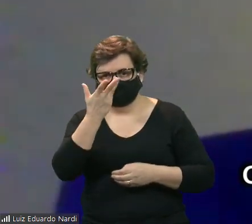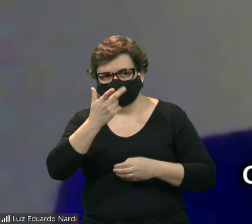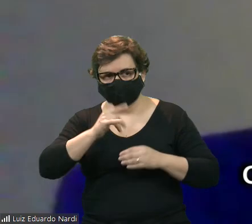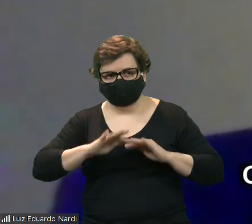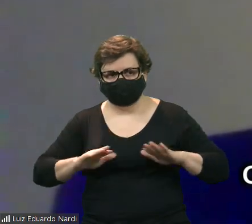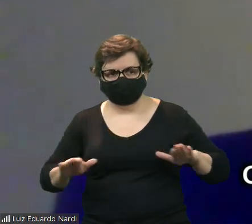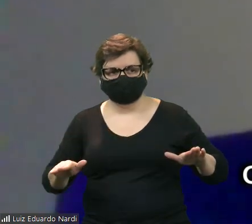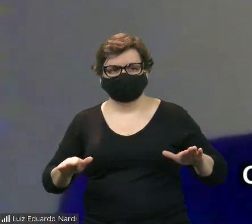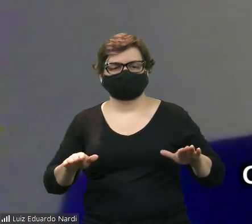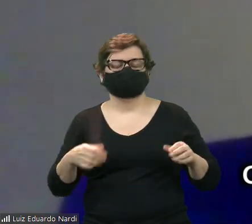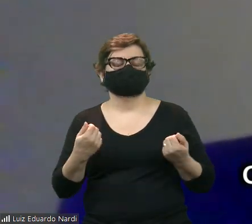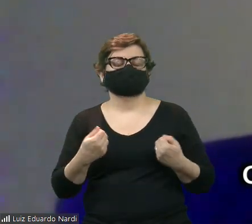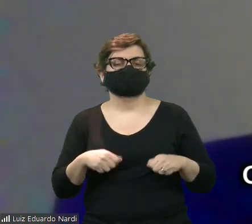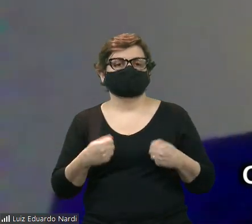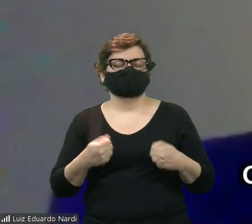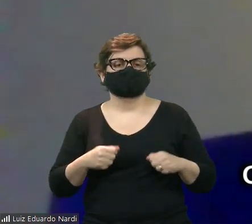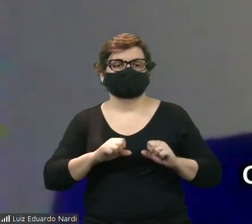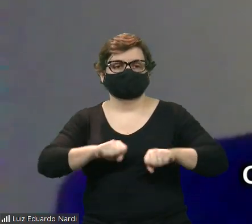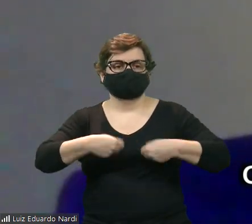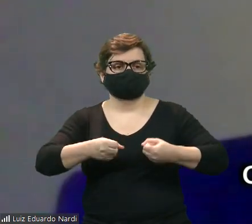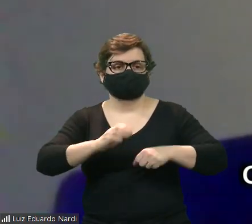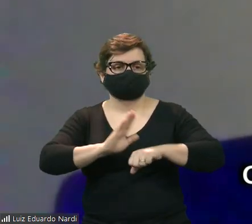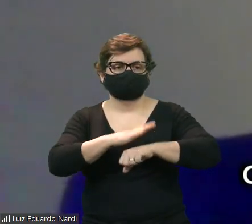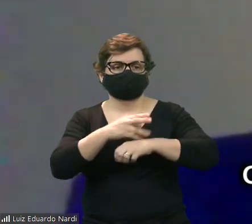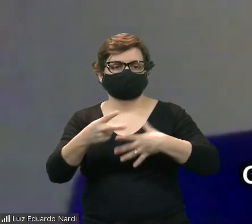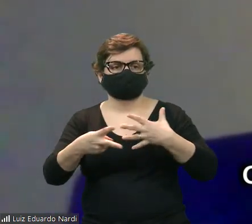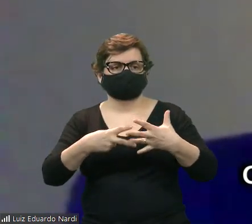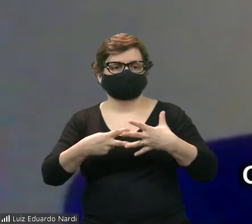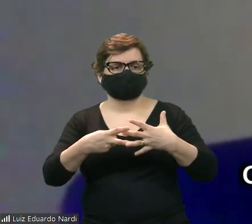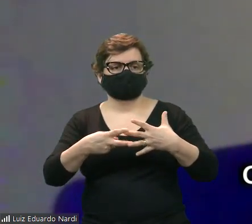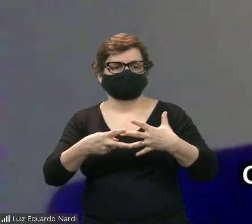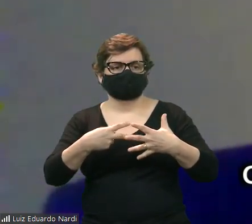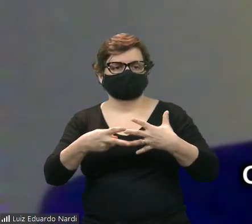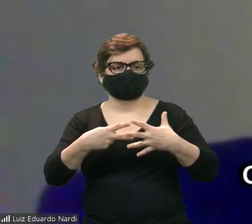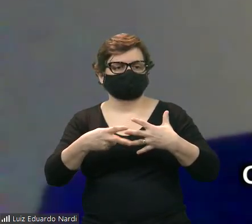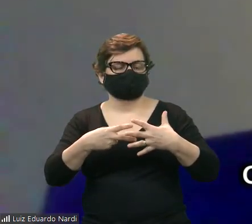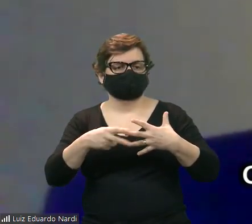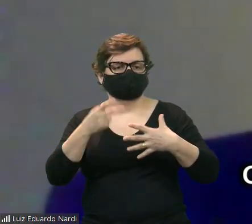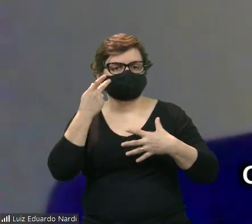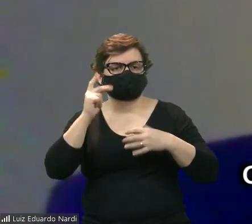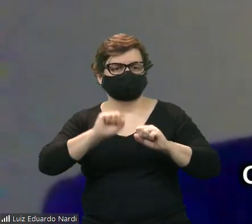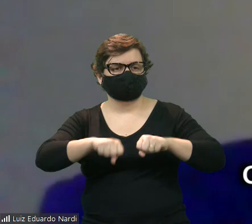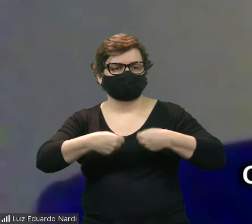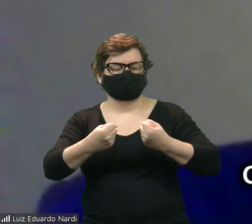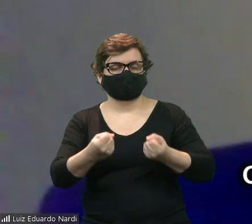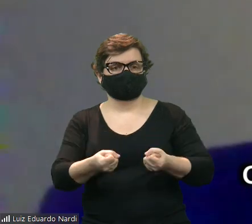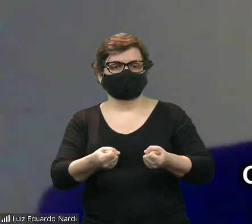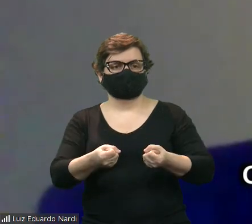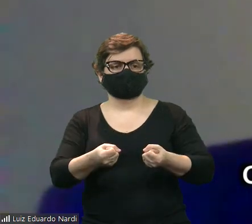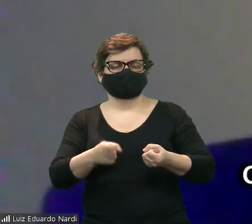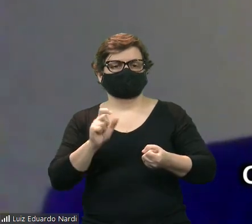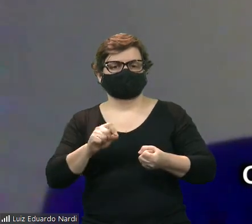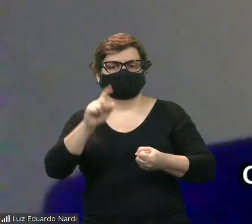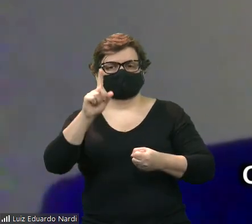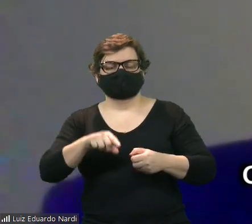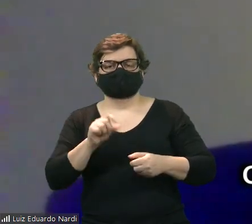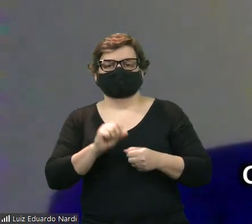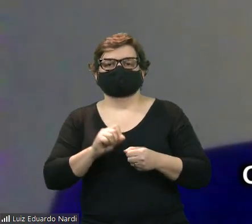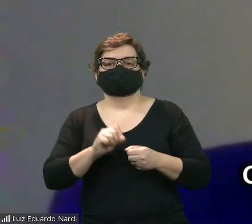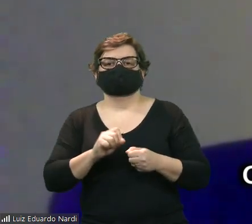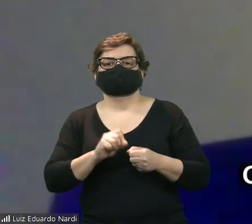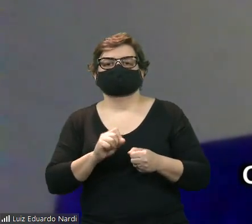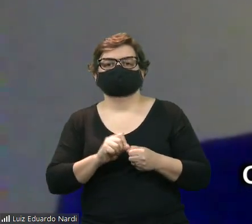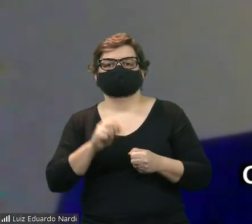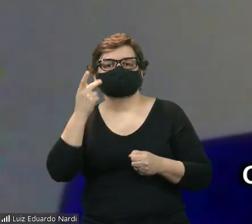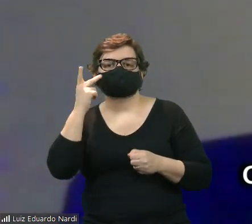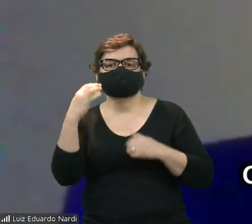É preciso dar mais transparência a doações que são feitas